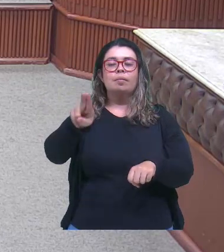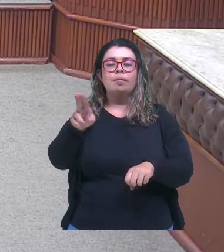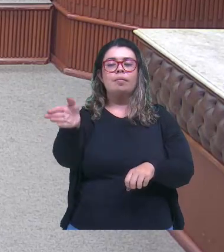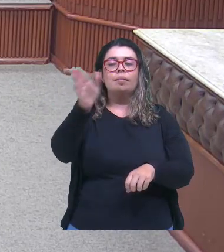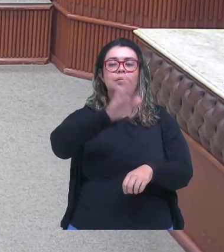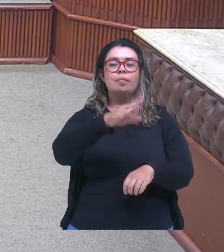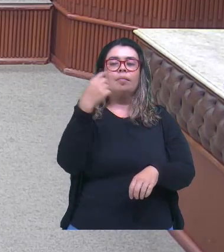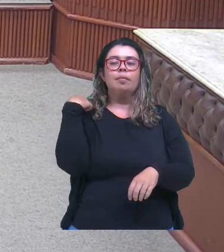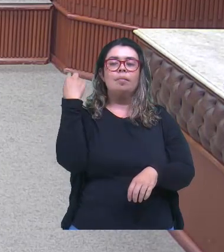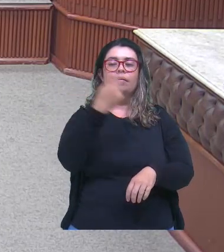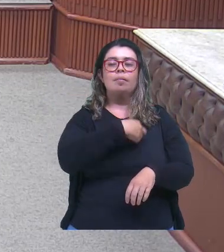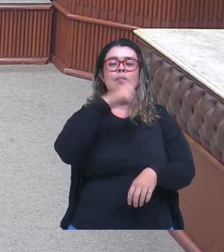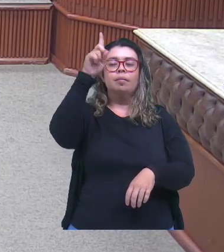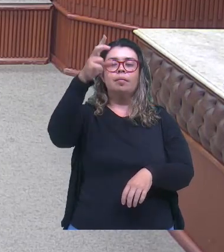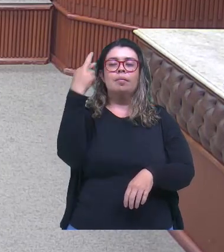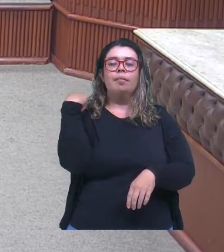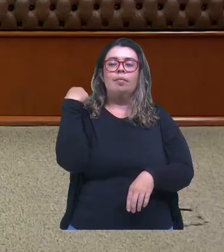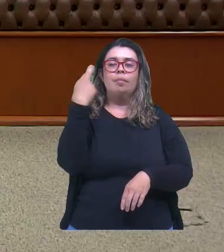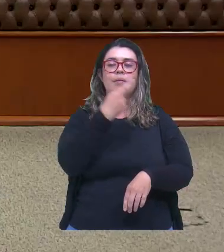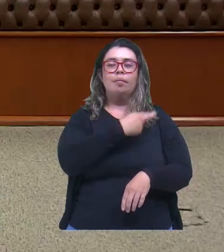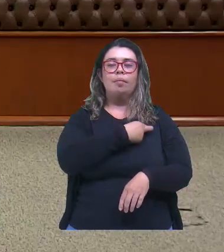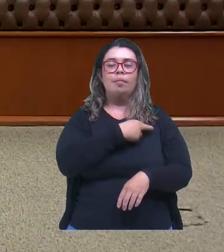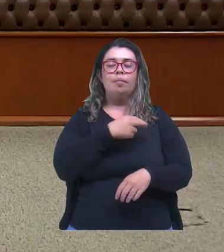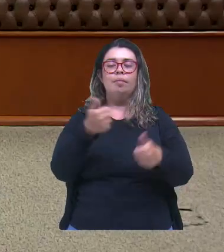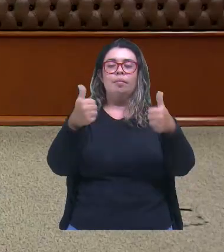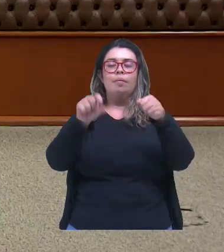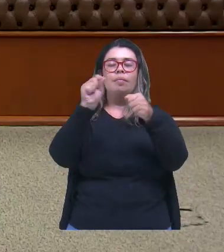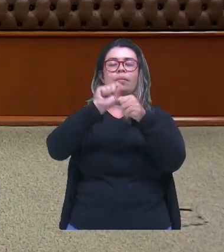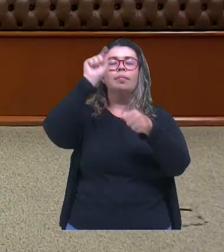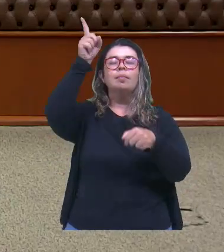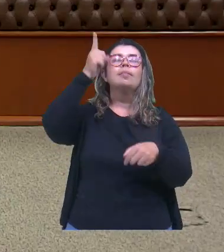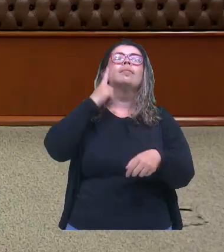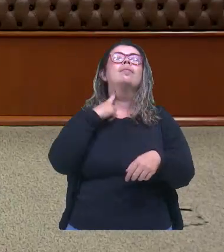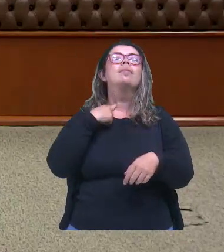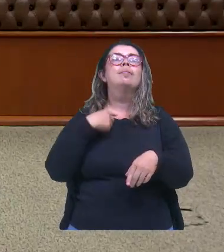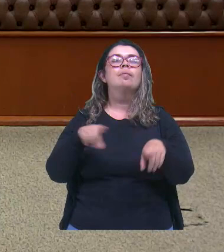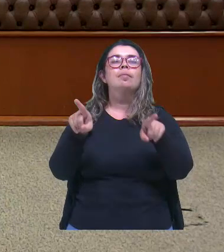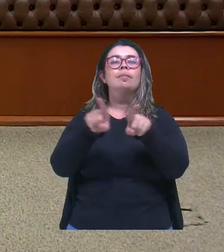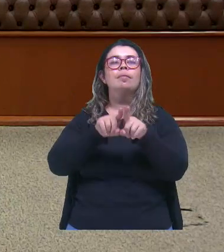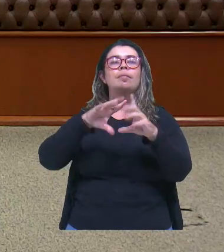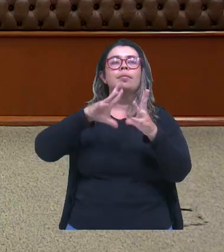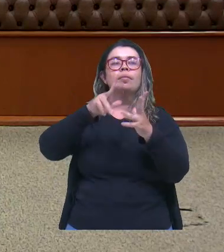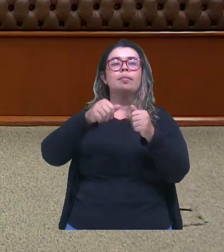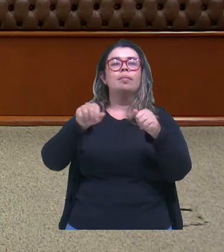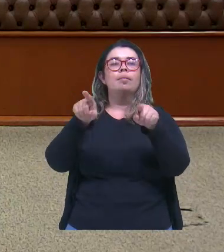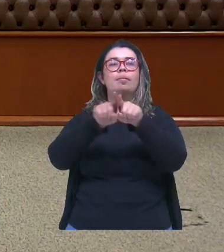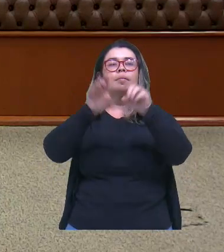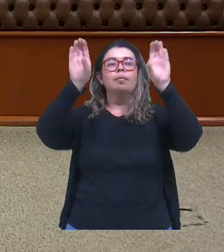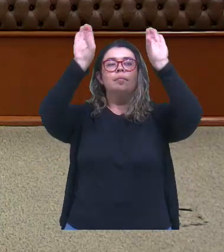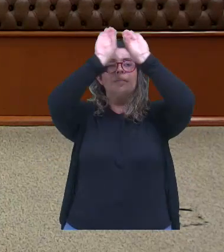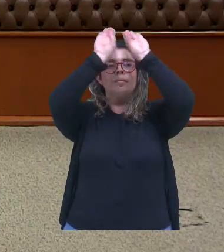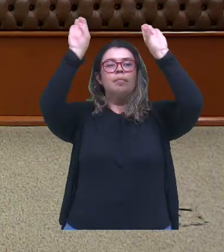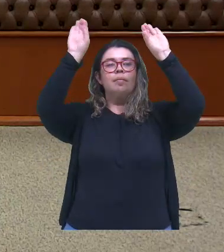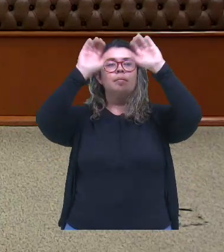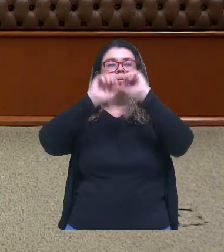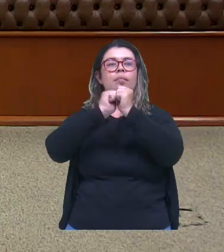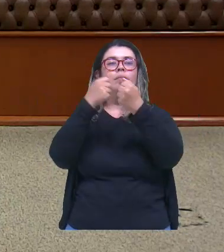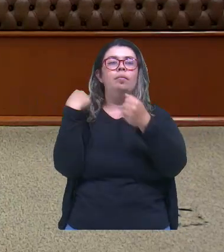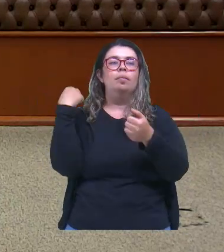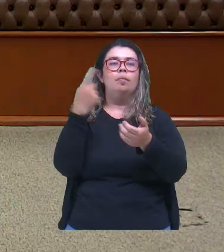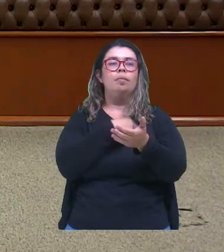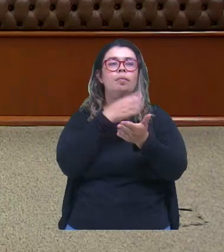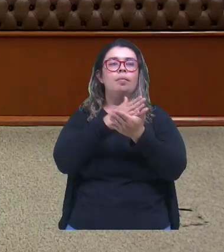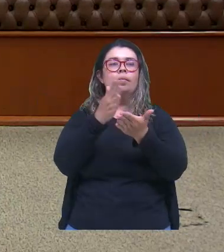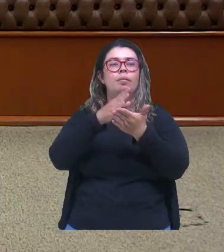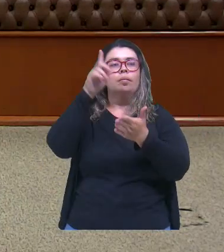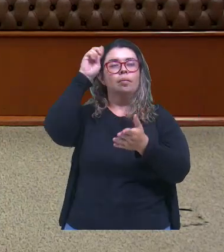nome. Venha a nós o teu reino, seja feita a tua vontade, assim na terra como nos céus. O pão